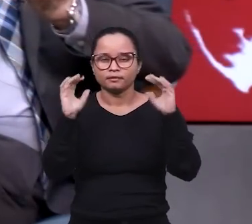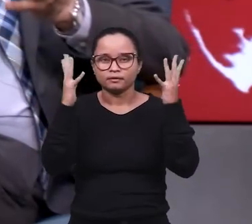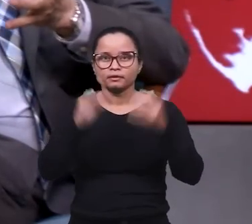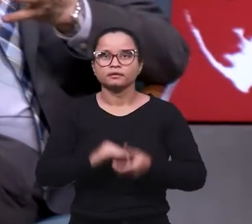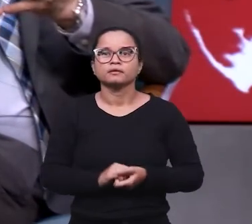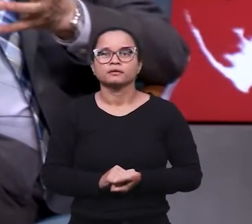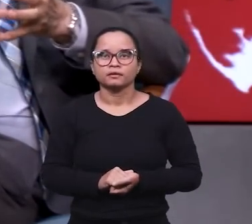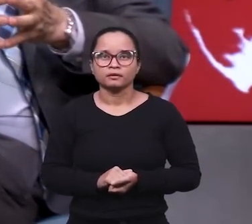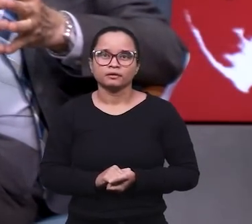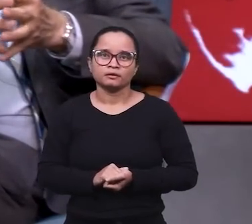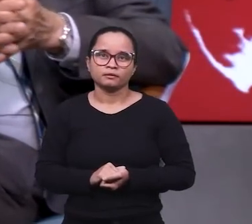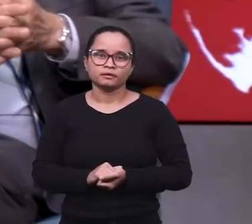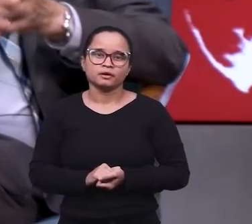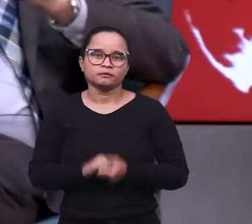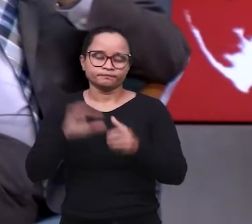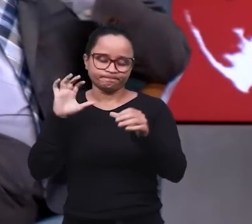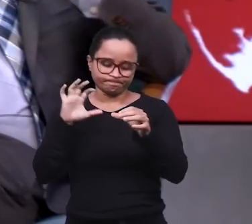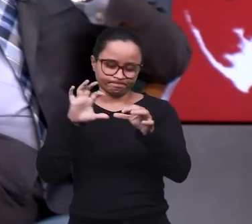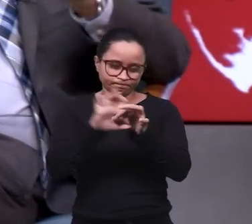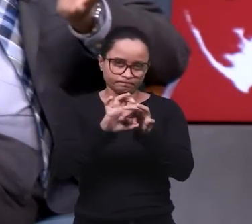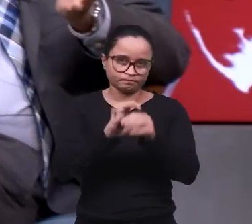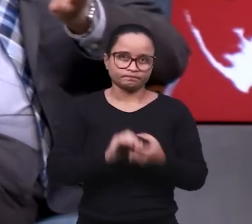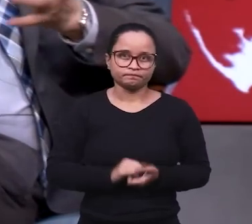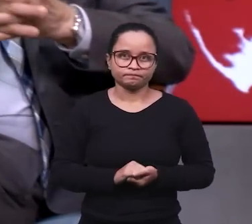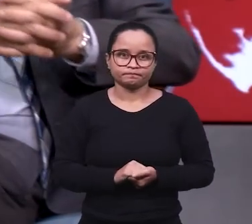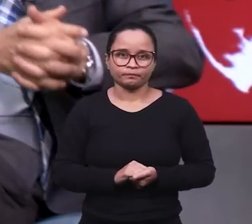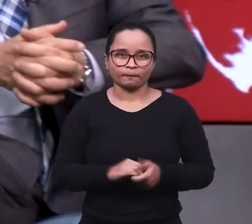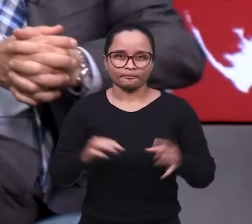aquela festa ligada a